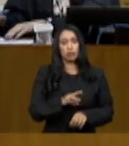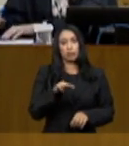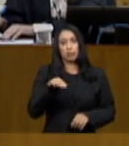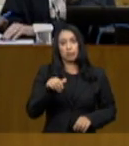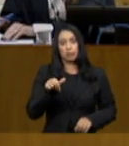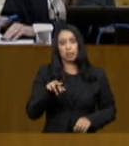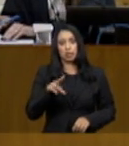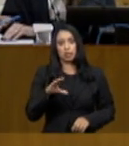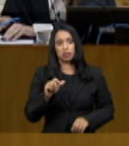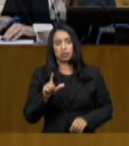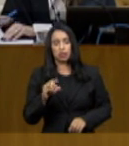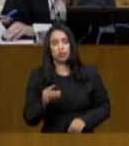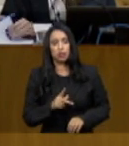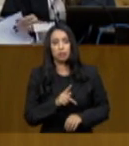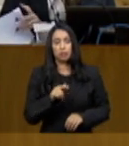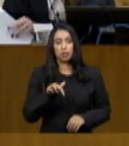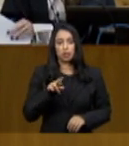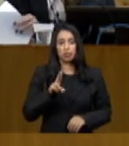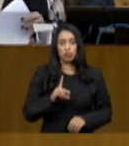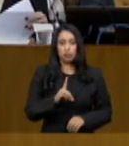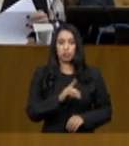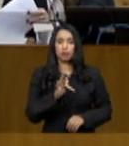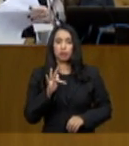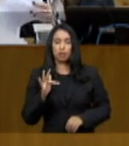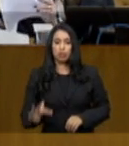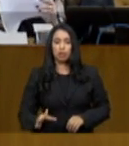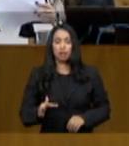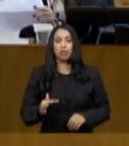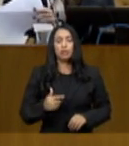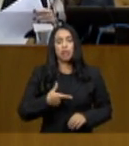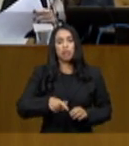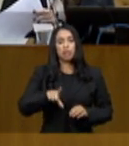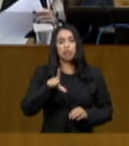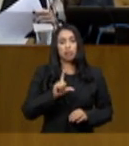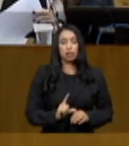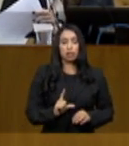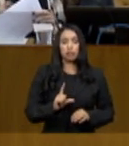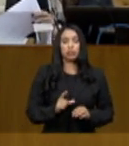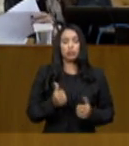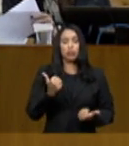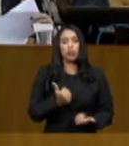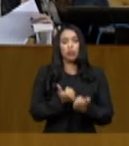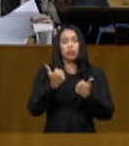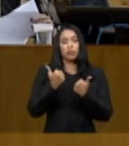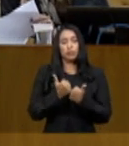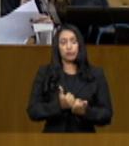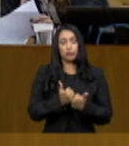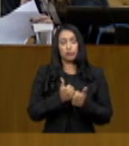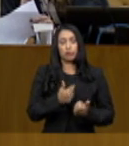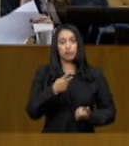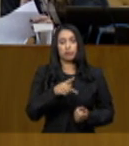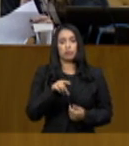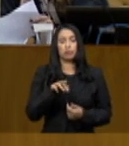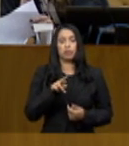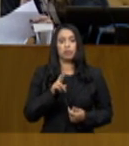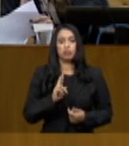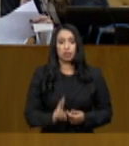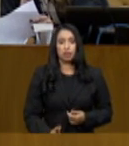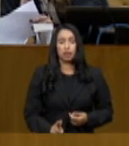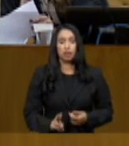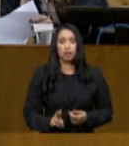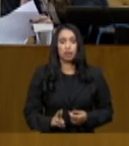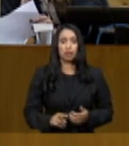federal e antes de passar a palavra alves procurador-geral da república doutor humberto jacques registrar